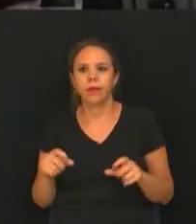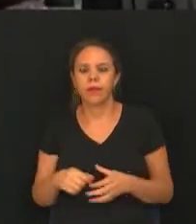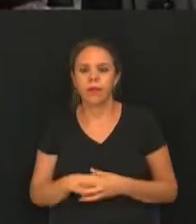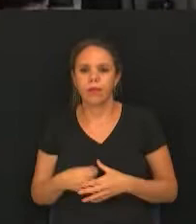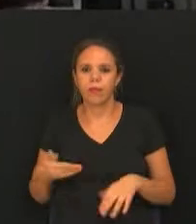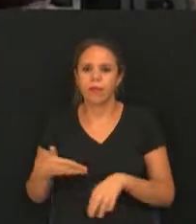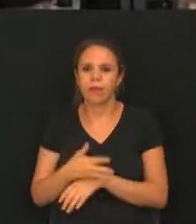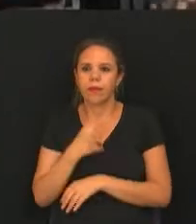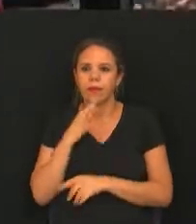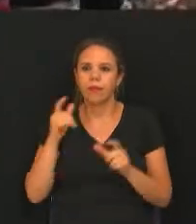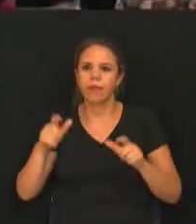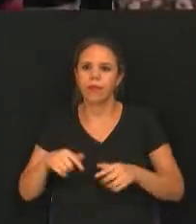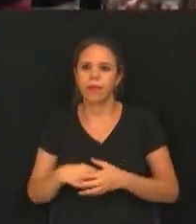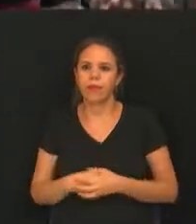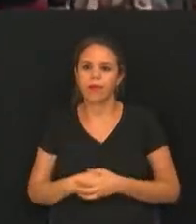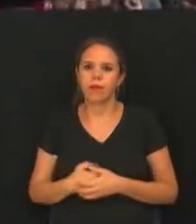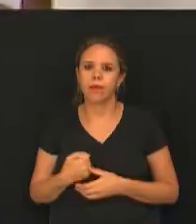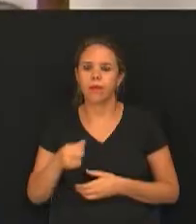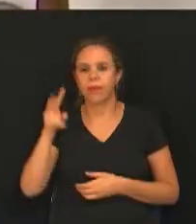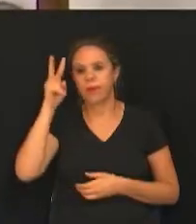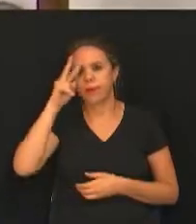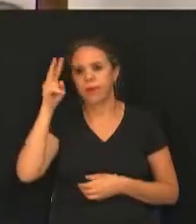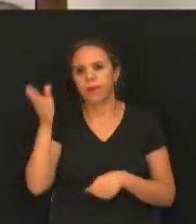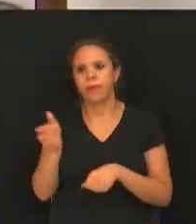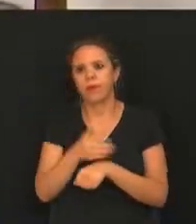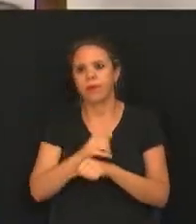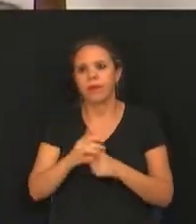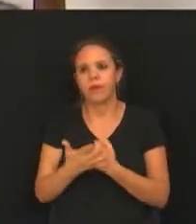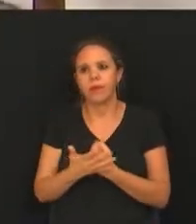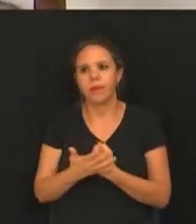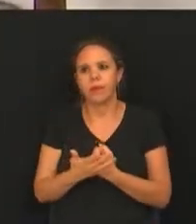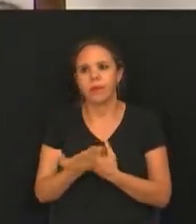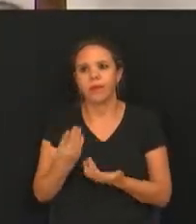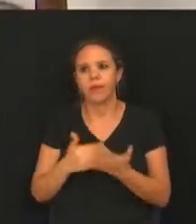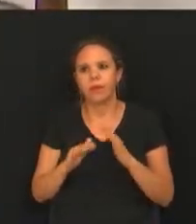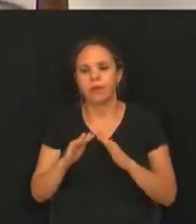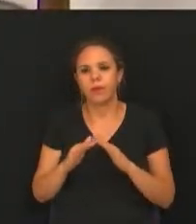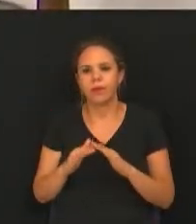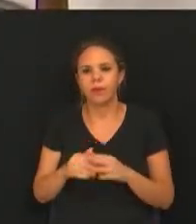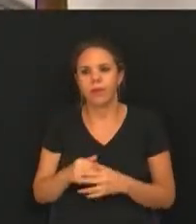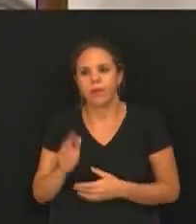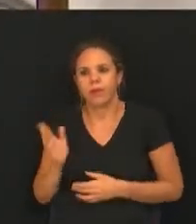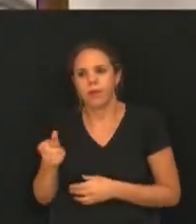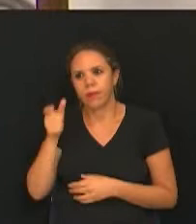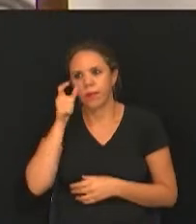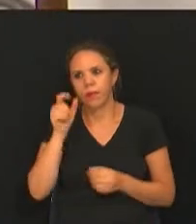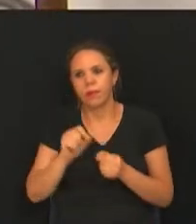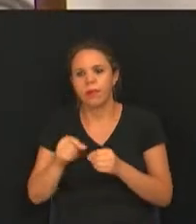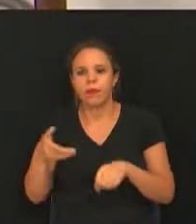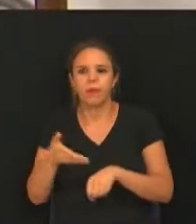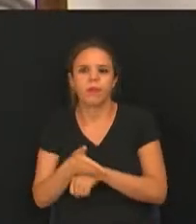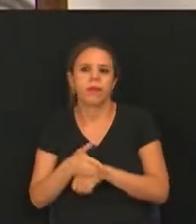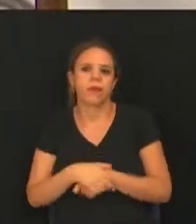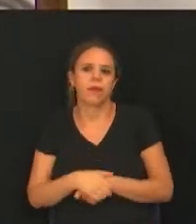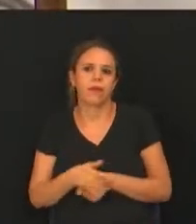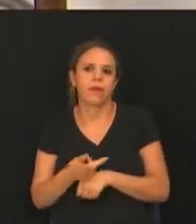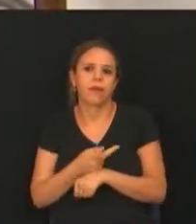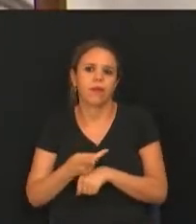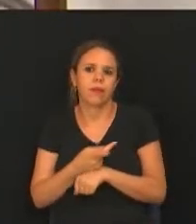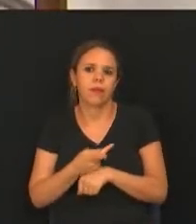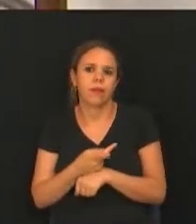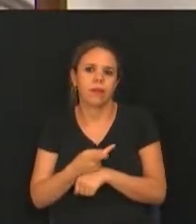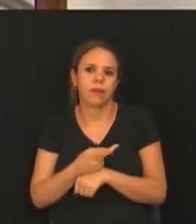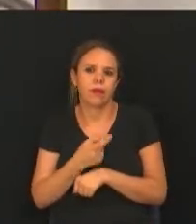conhecer o local, né? Pouco de história, né? Antes da pandemia, algumas escolas, né, já haviam vindo aqui para procurar a história de